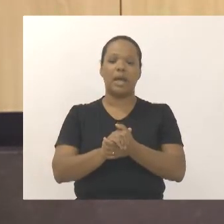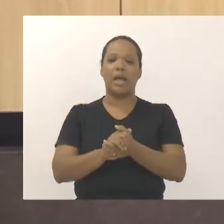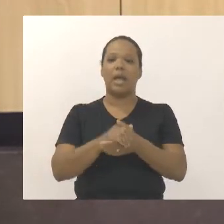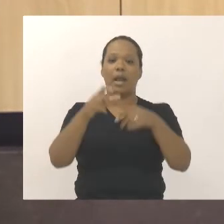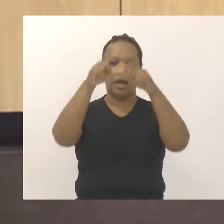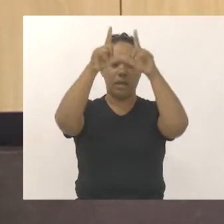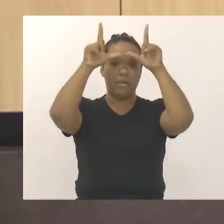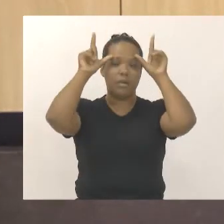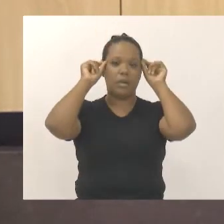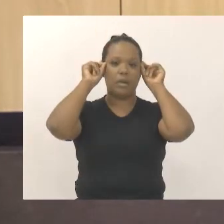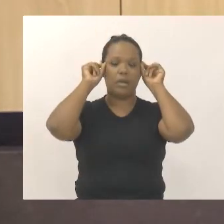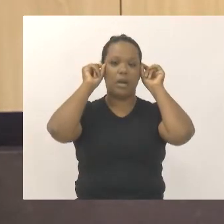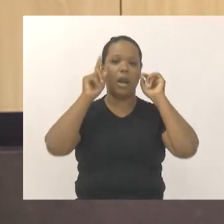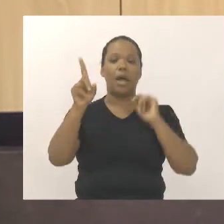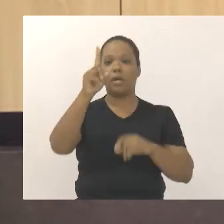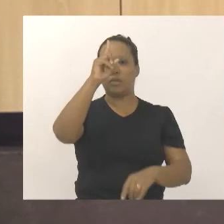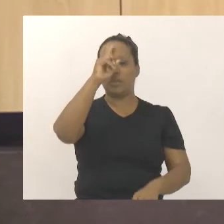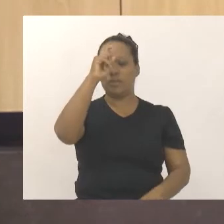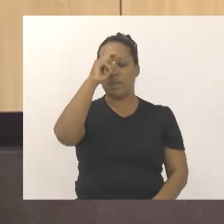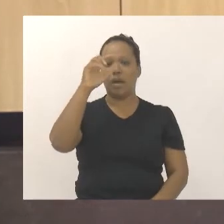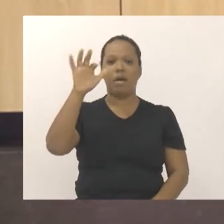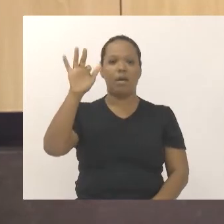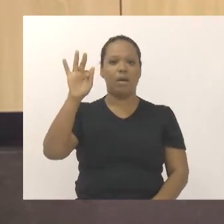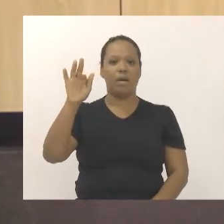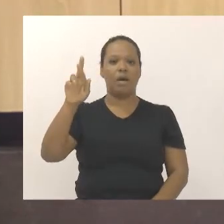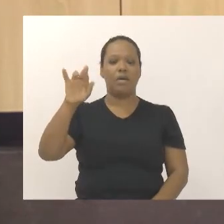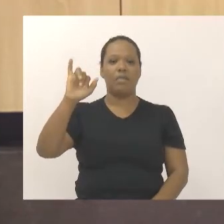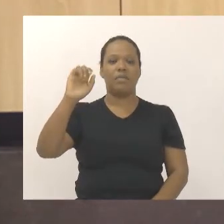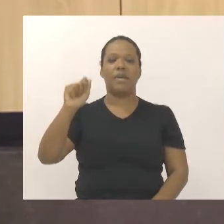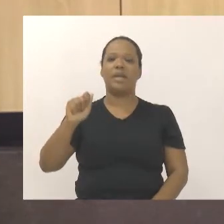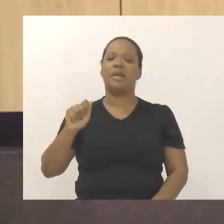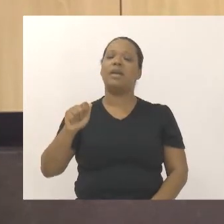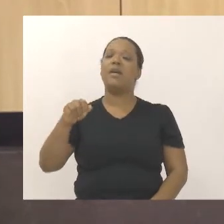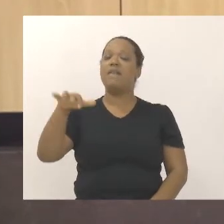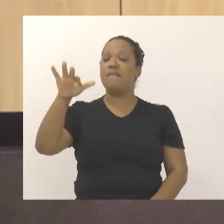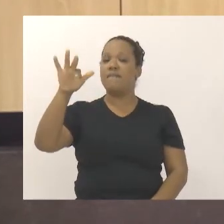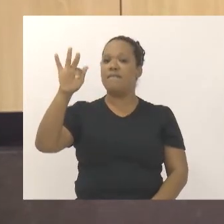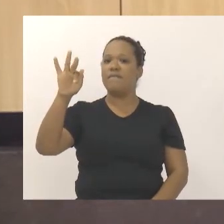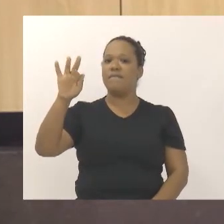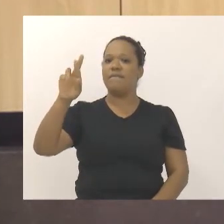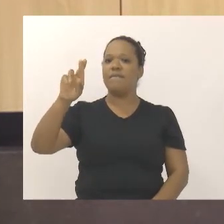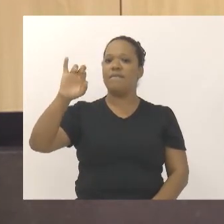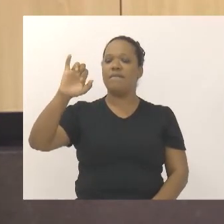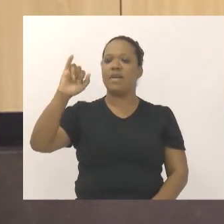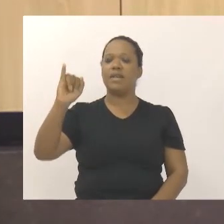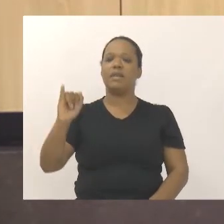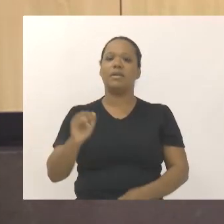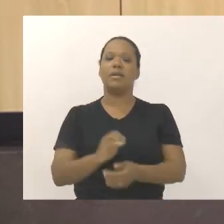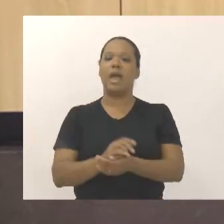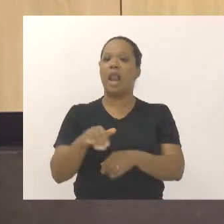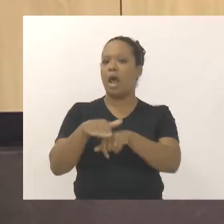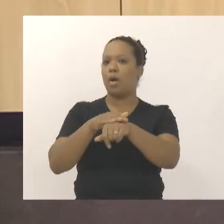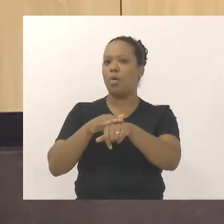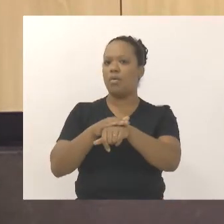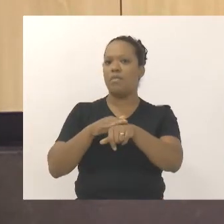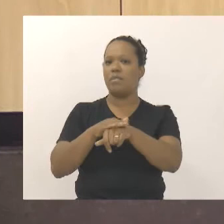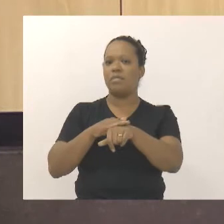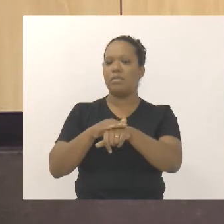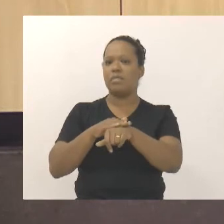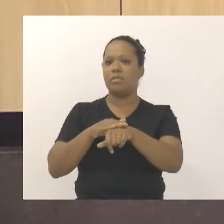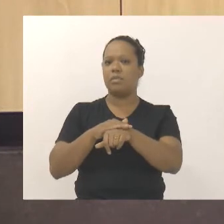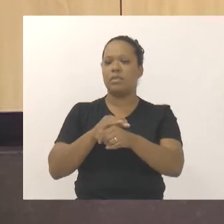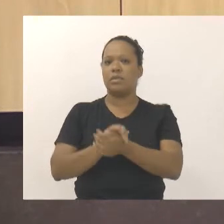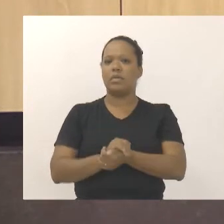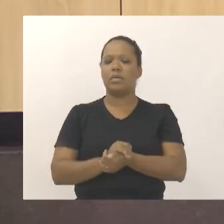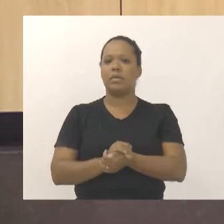enfermeira no Hospital São Francisco, inclusive na maternidade, e ela, conversando comigo, eu não